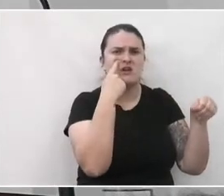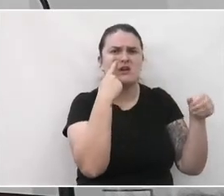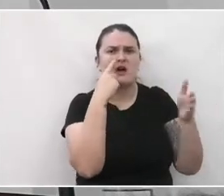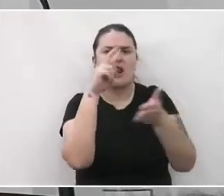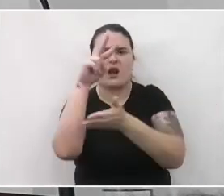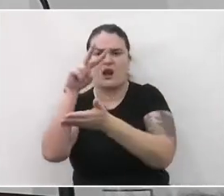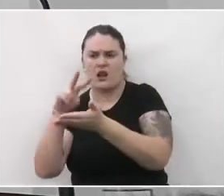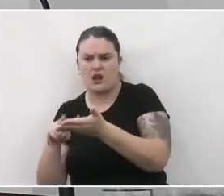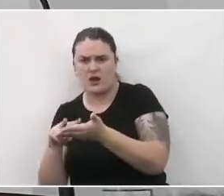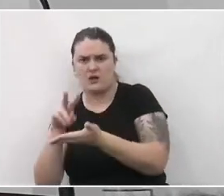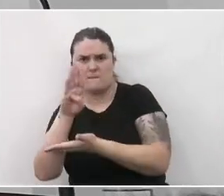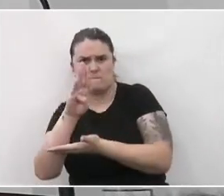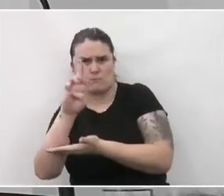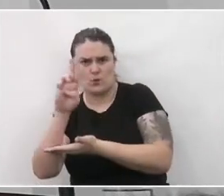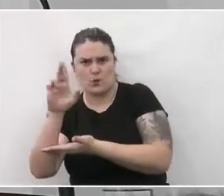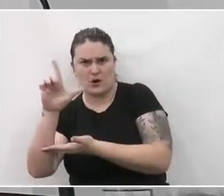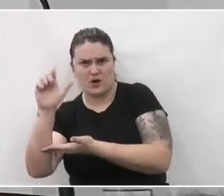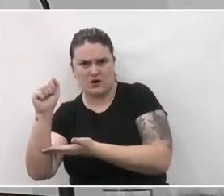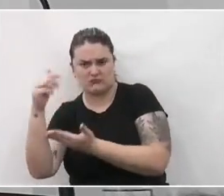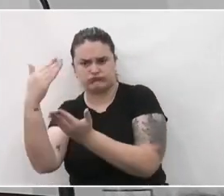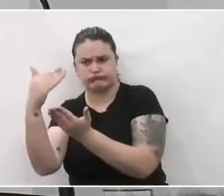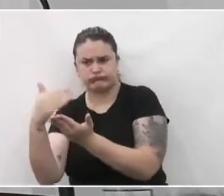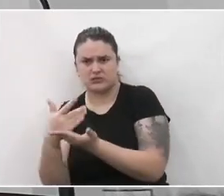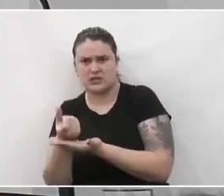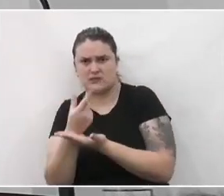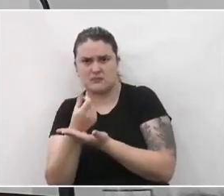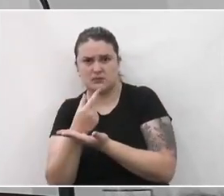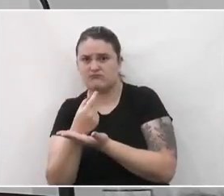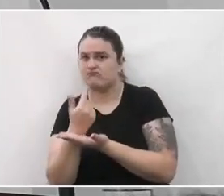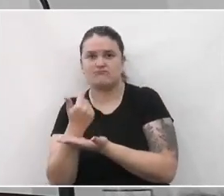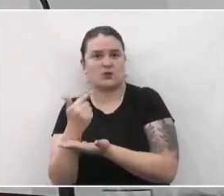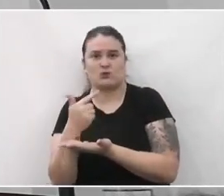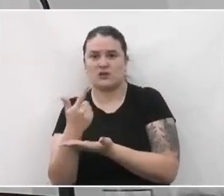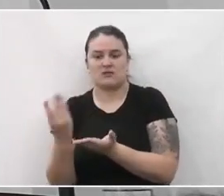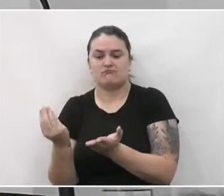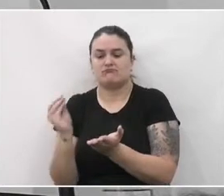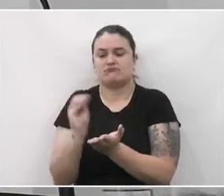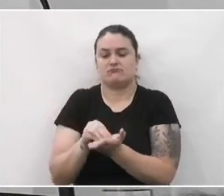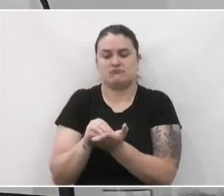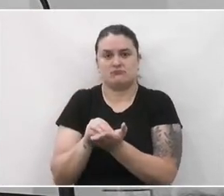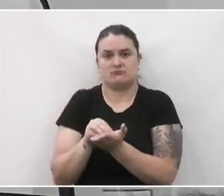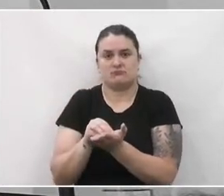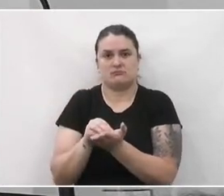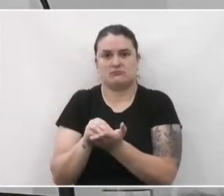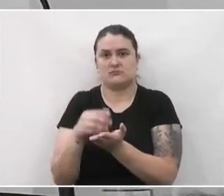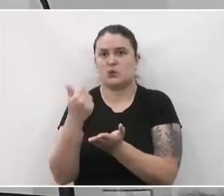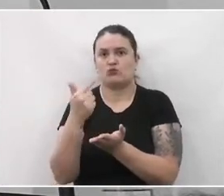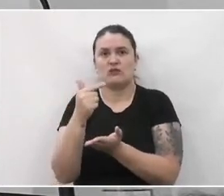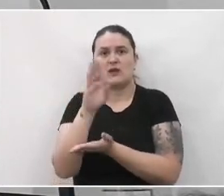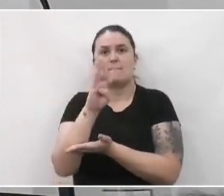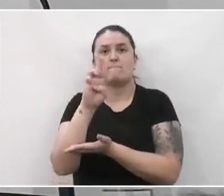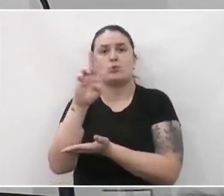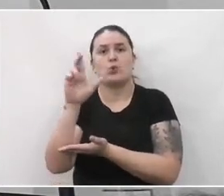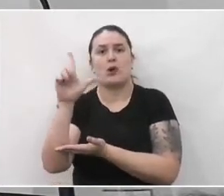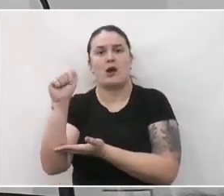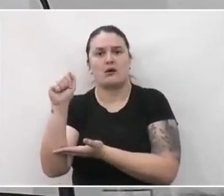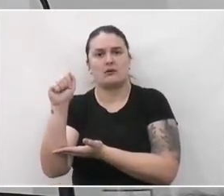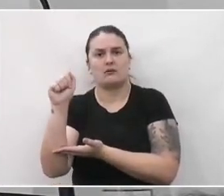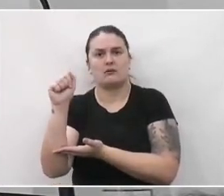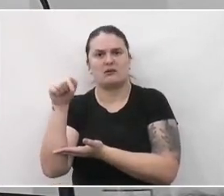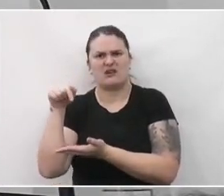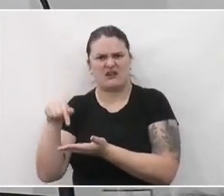hidroxicloroquina e da ivermectina, nós não temos isso colocado na sua bula, que eles servem